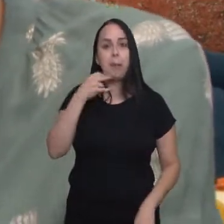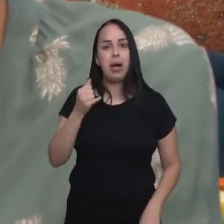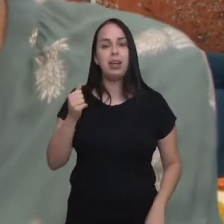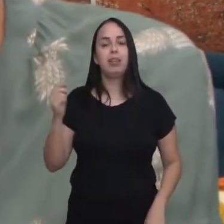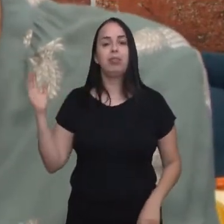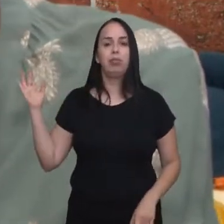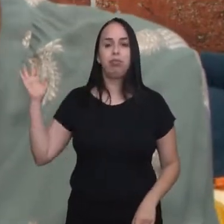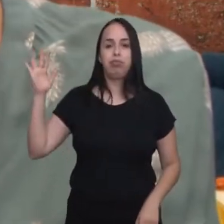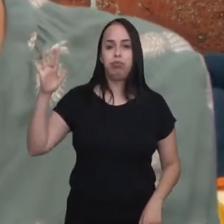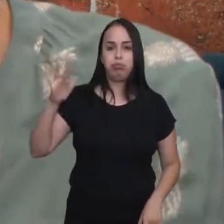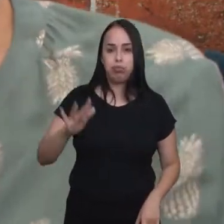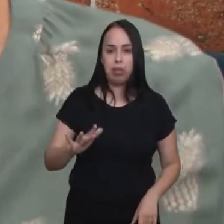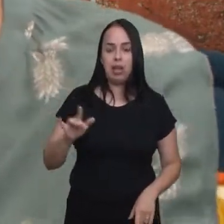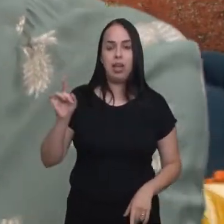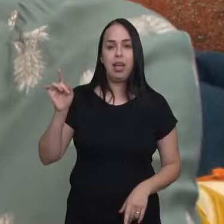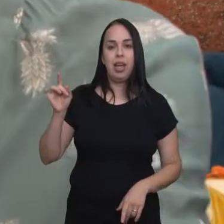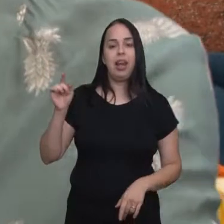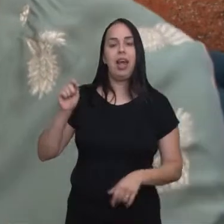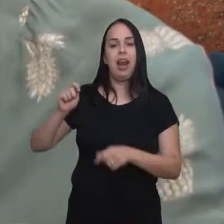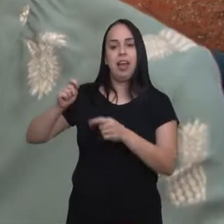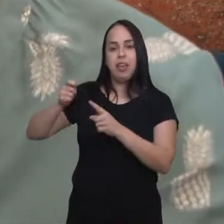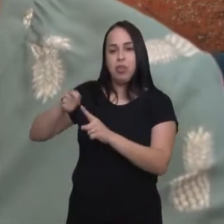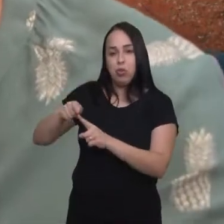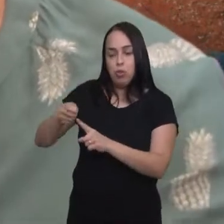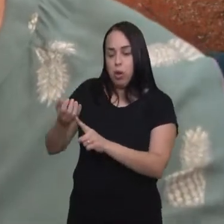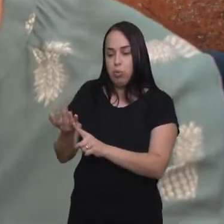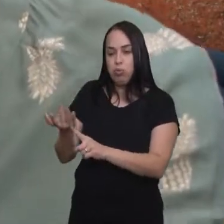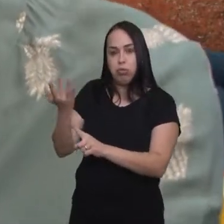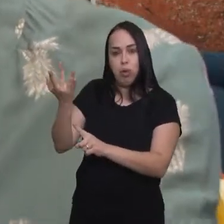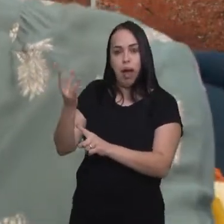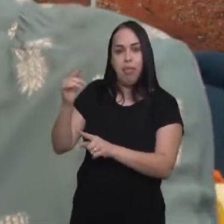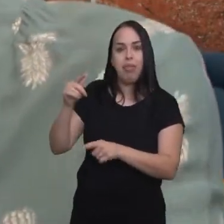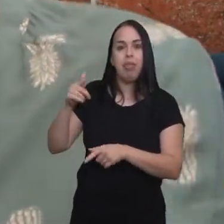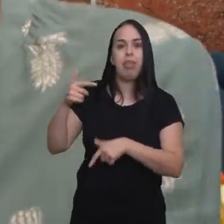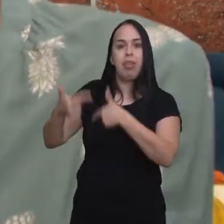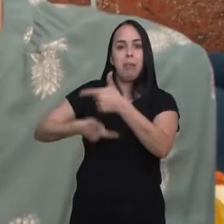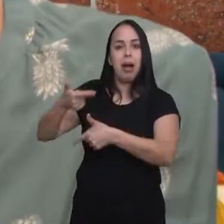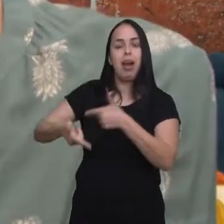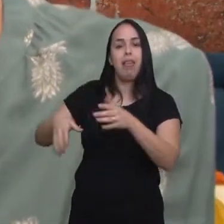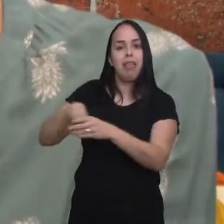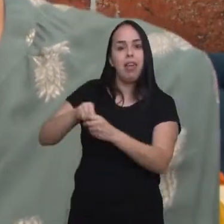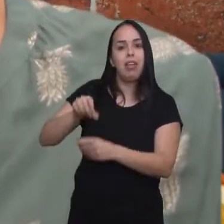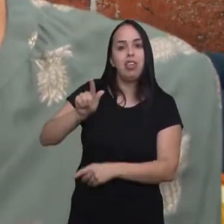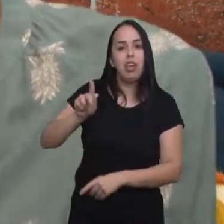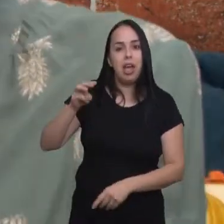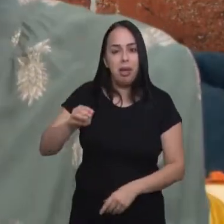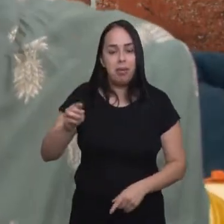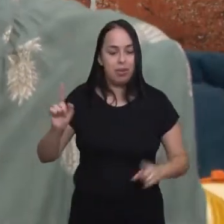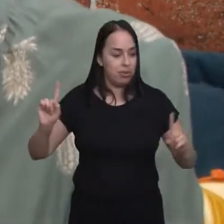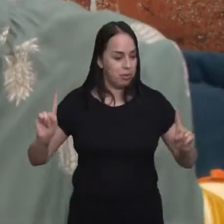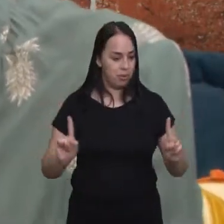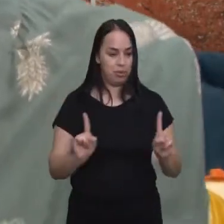do boom do automóvel. Ele era soldador e veio trabalhar na General Motors do Brasil. Os dois conheceram